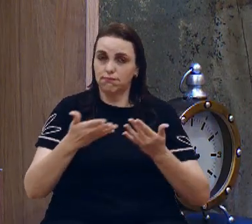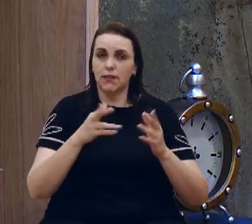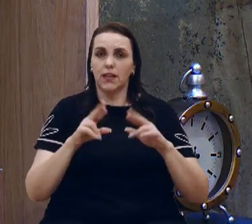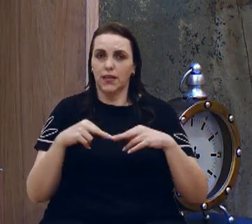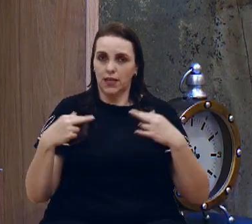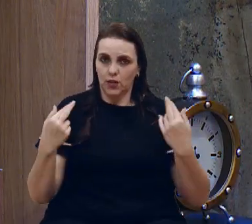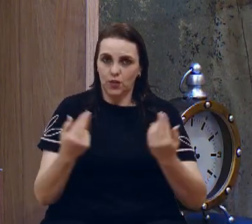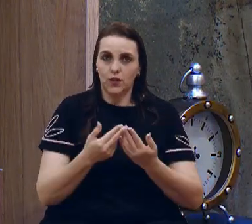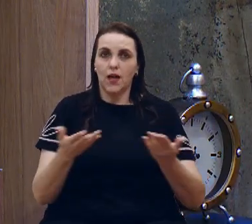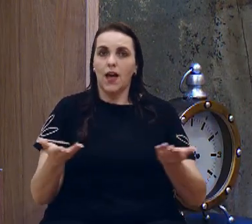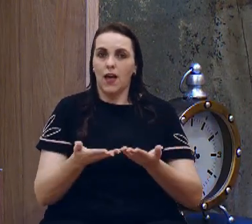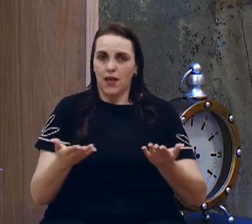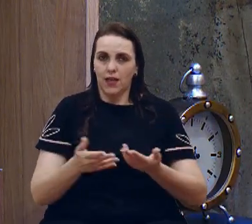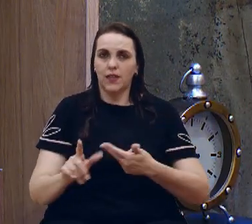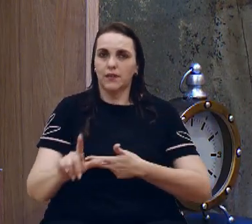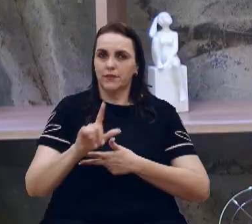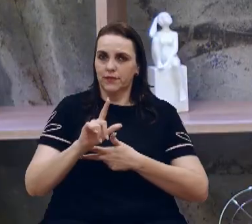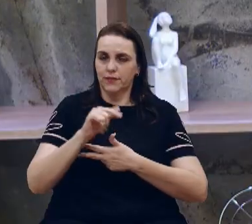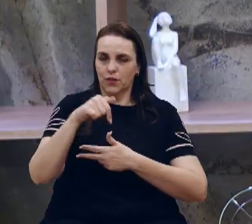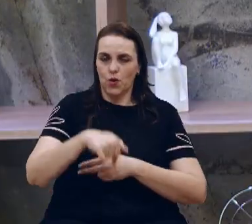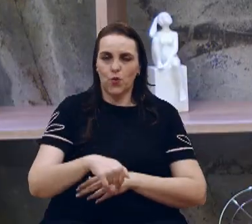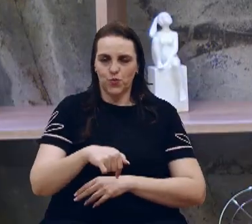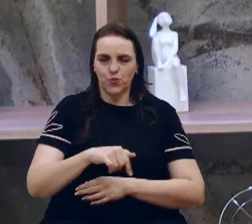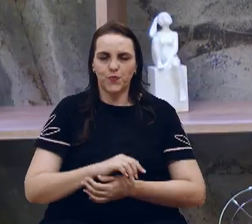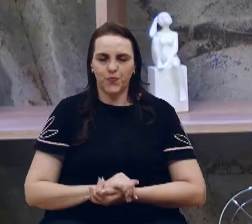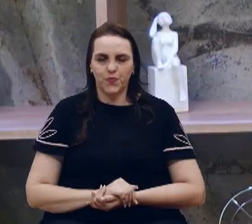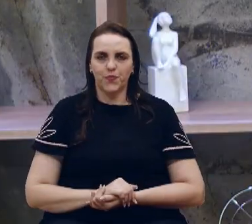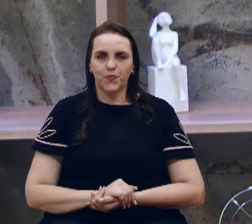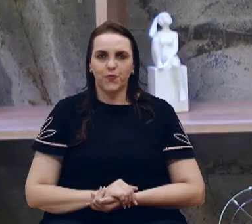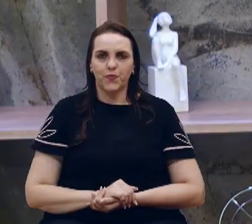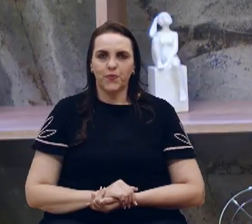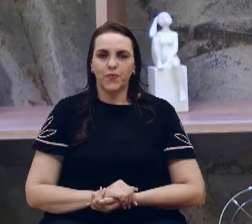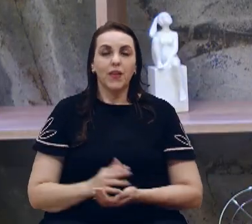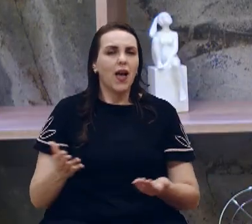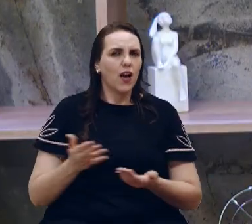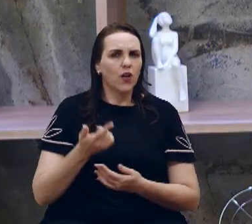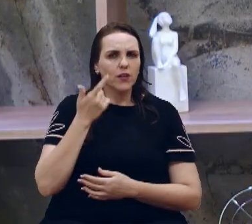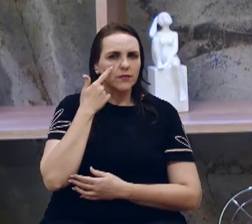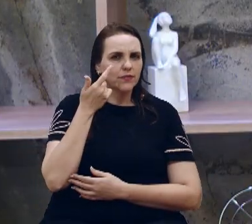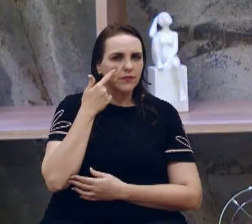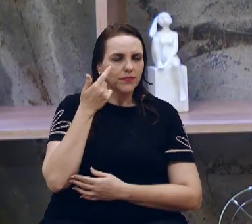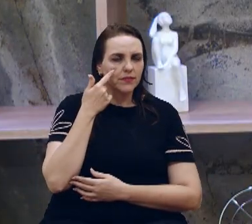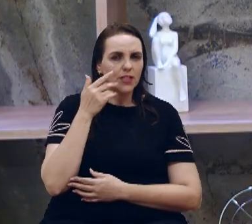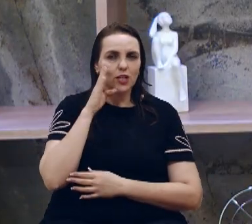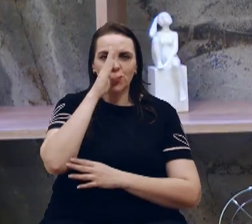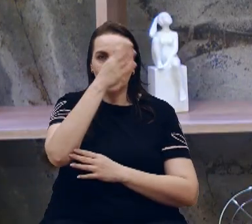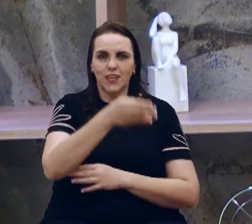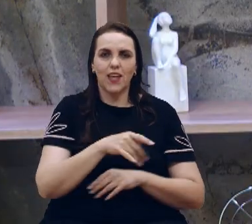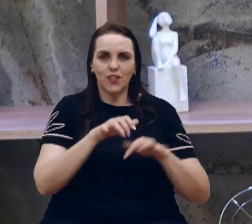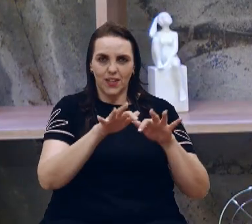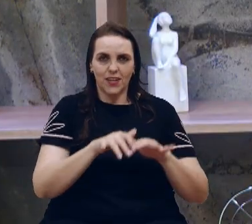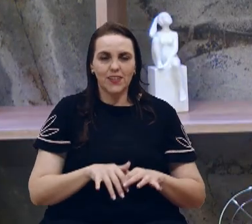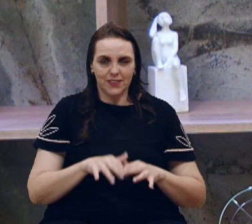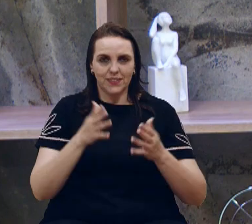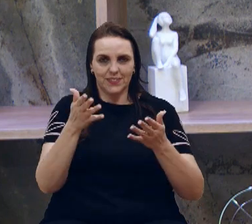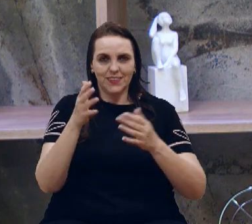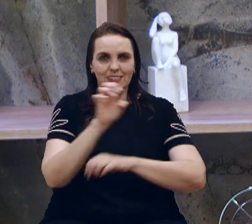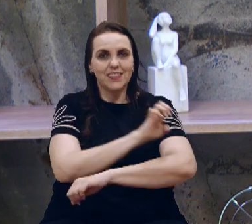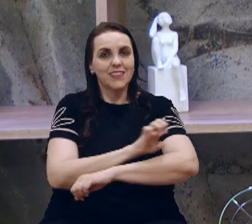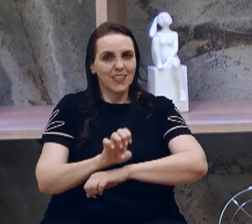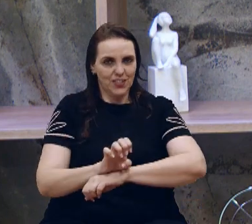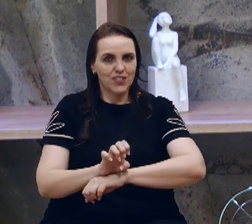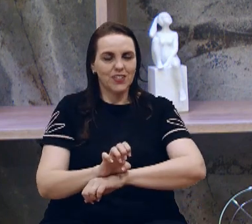sessões aqui do Legislativo de hoje. E agora você confere o quadro direto da redação com o nosso